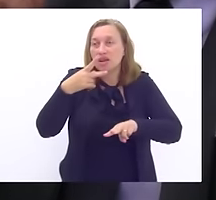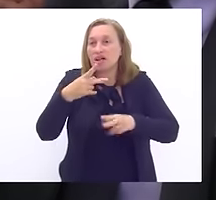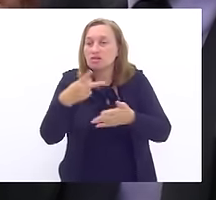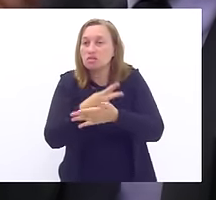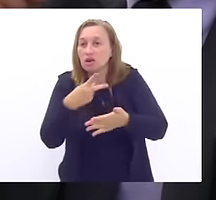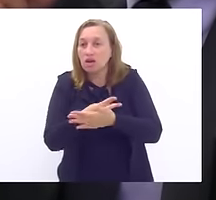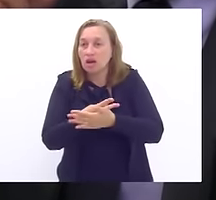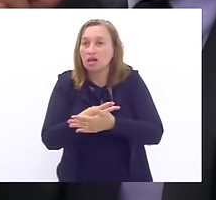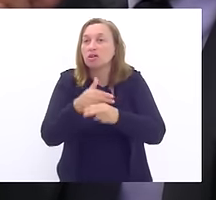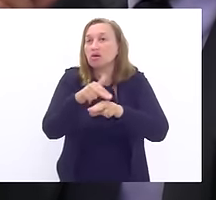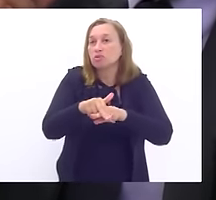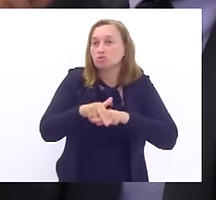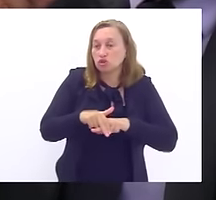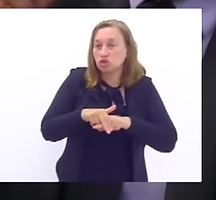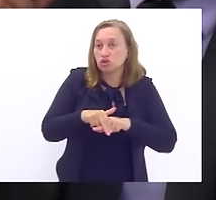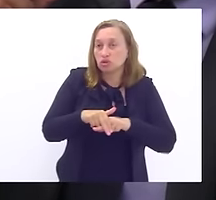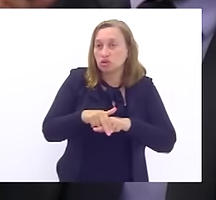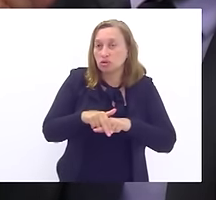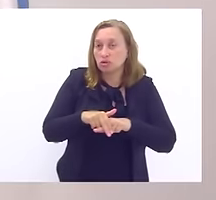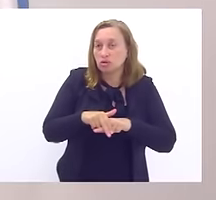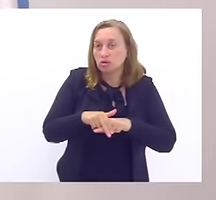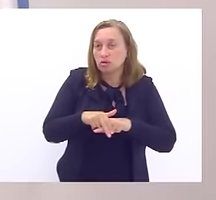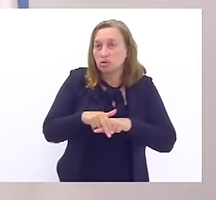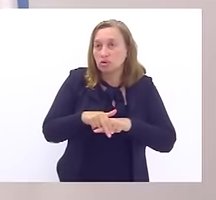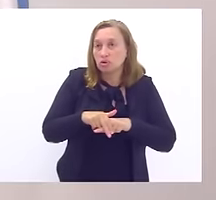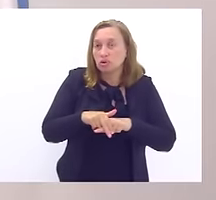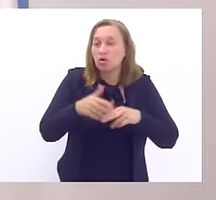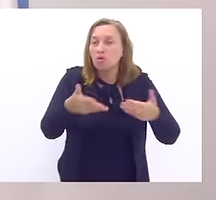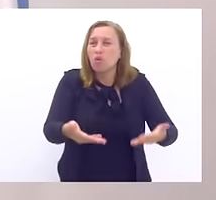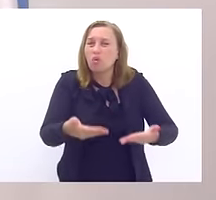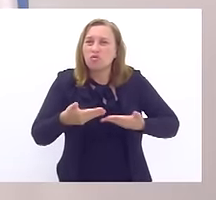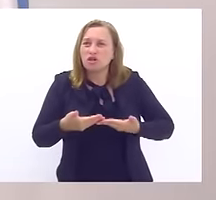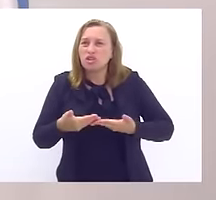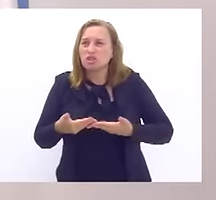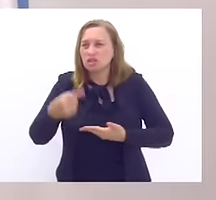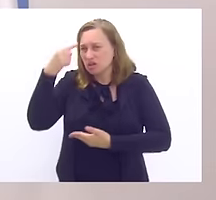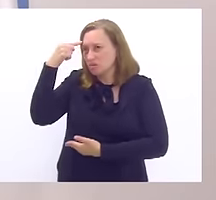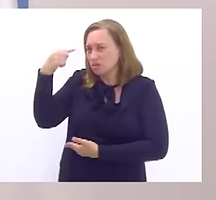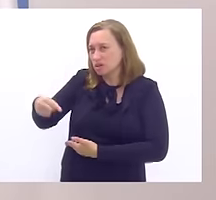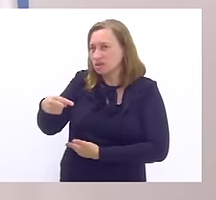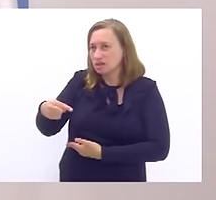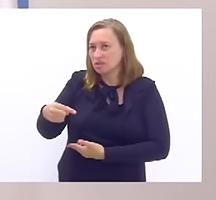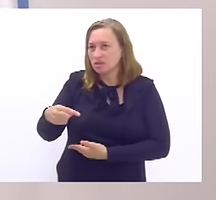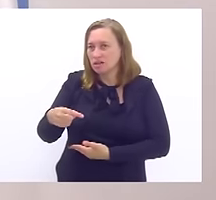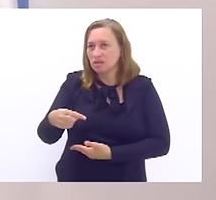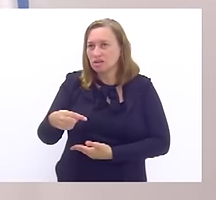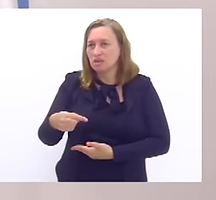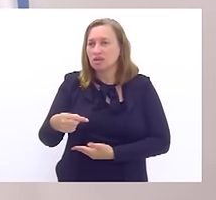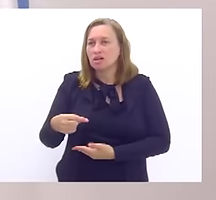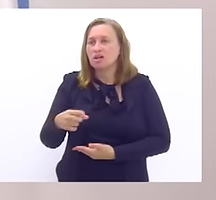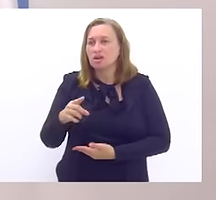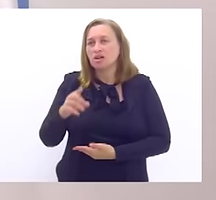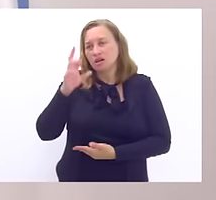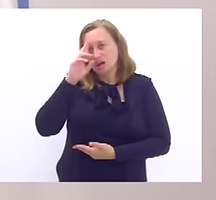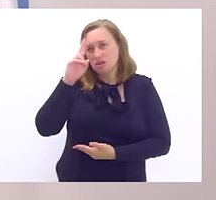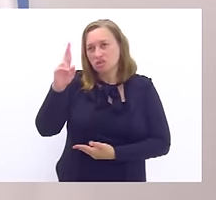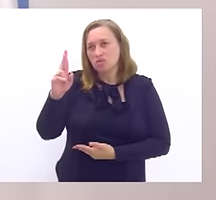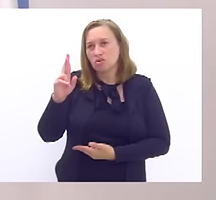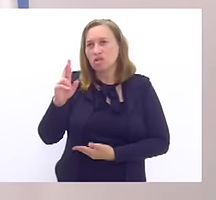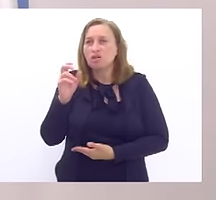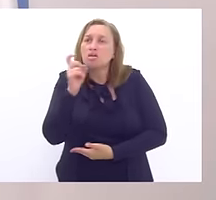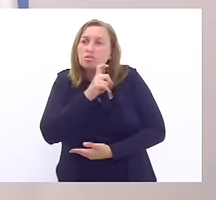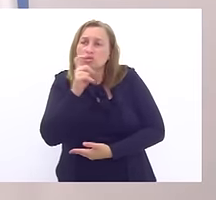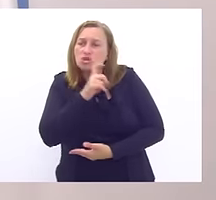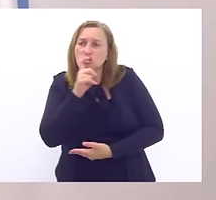errada só por esse motivo entender a diferença de convite convocação que a sua forma pelo qual a senhora tá aqui a senhora Se mentir falando